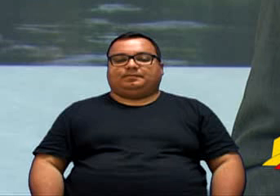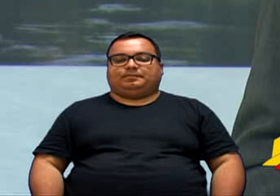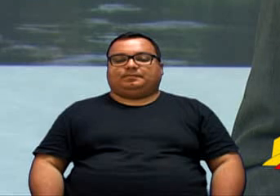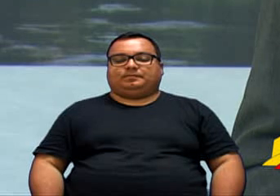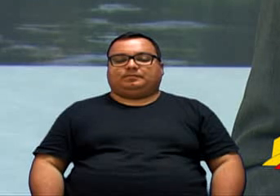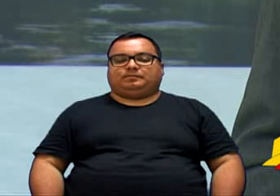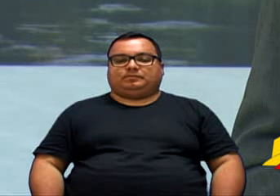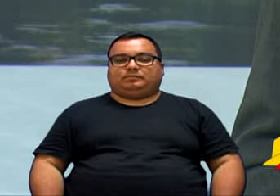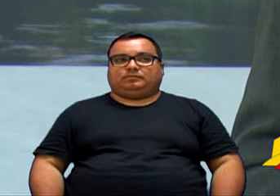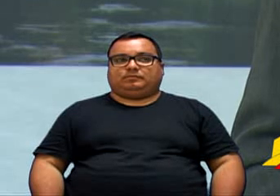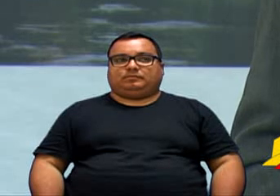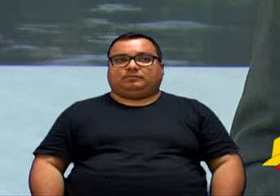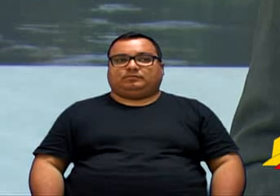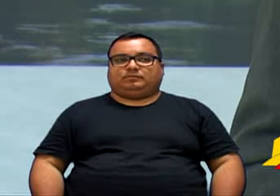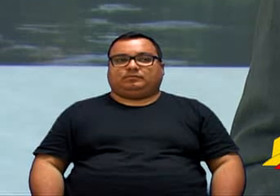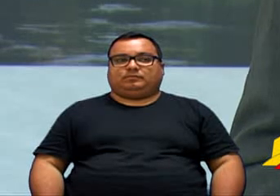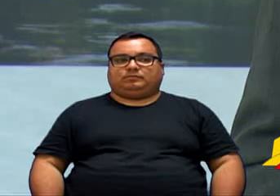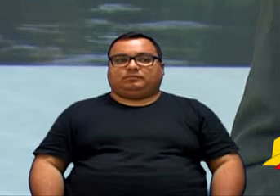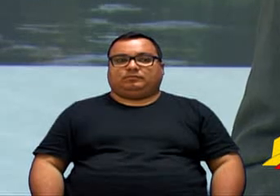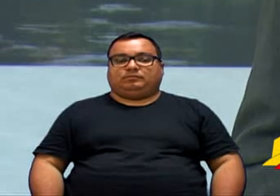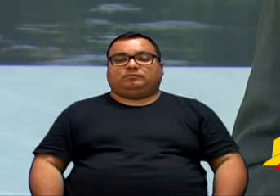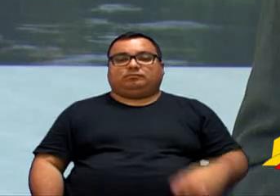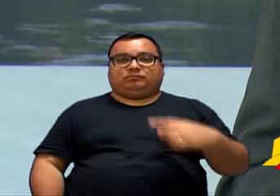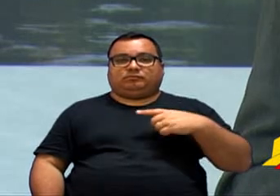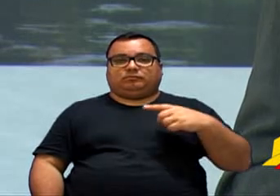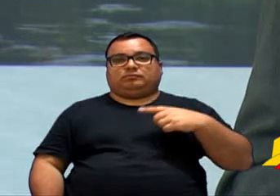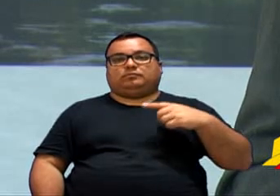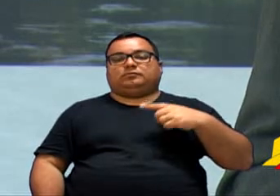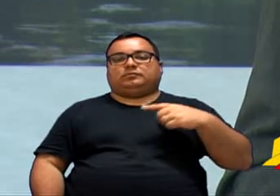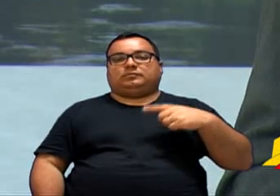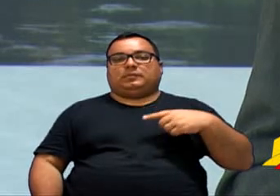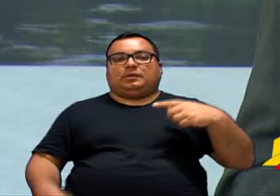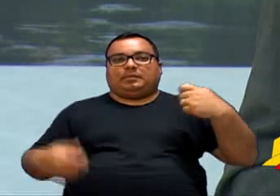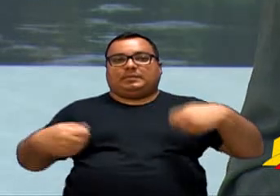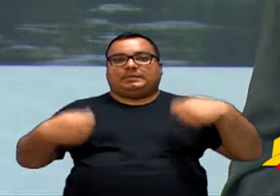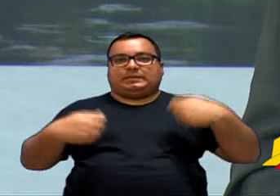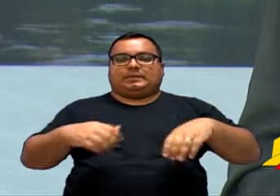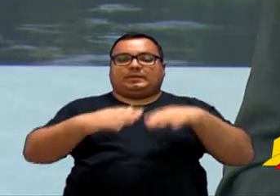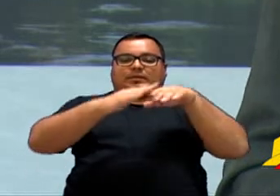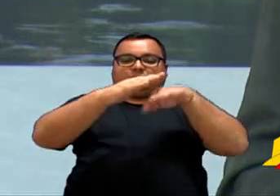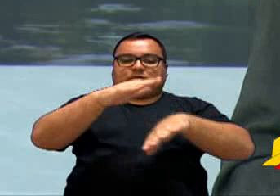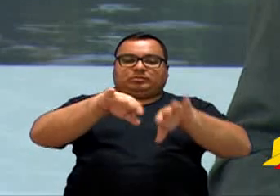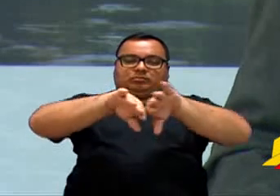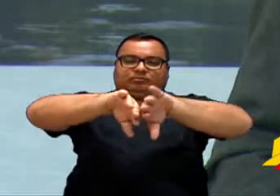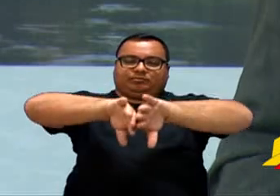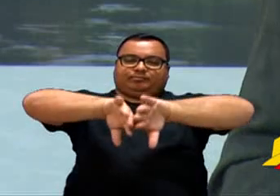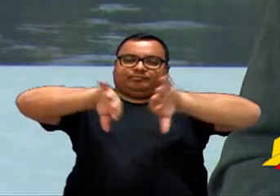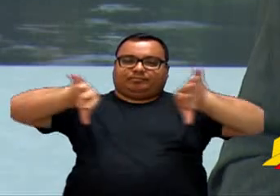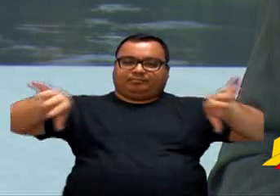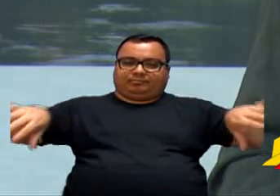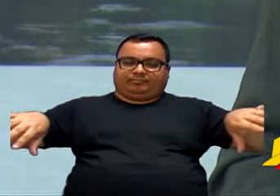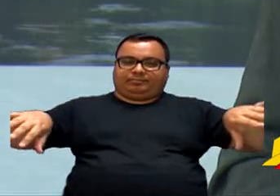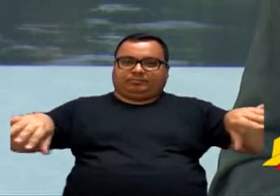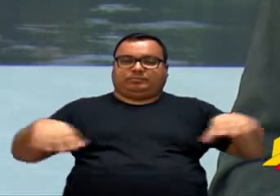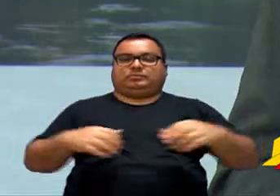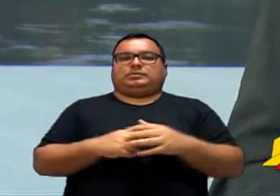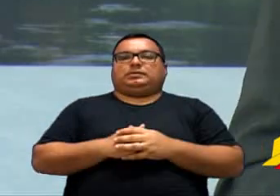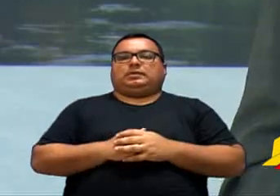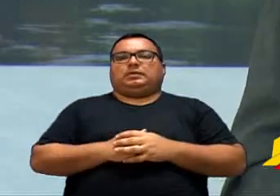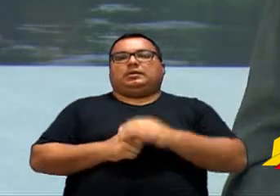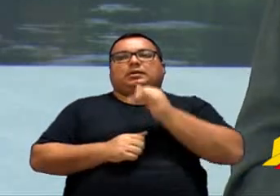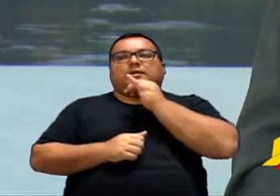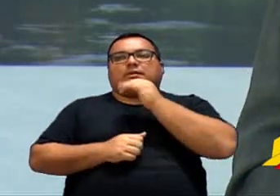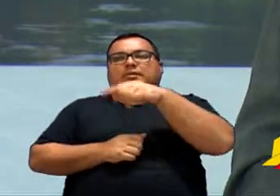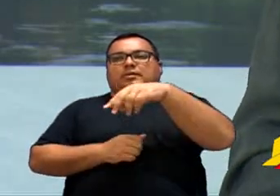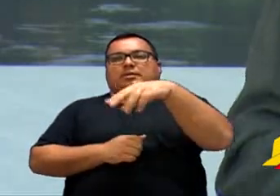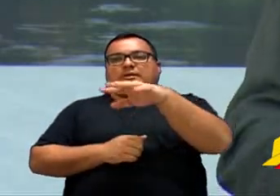verdade, houve a necessidade da segregação dessas massas, porque senão a fundação